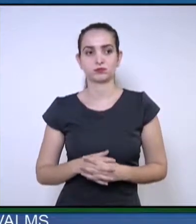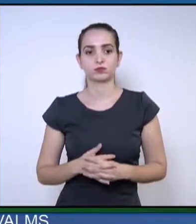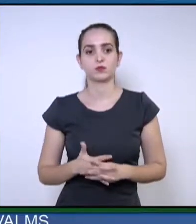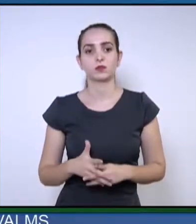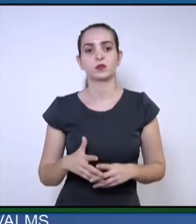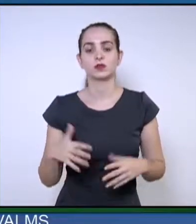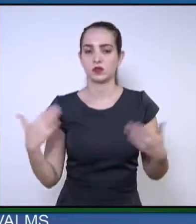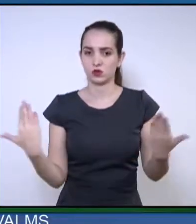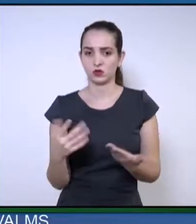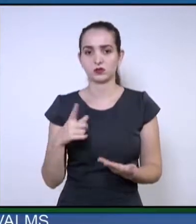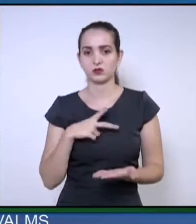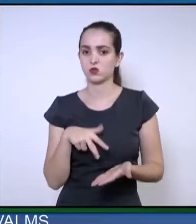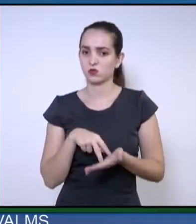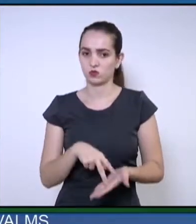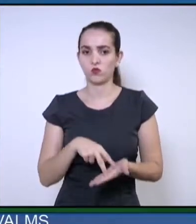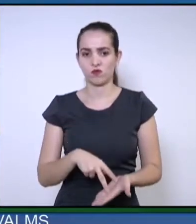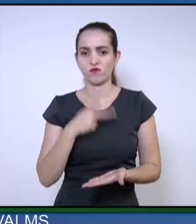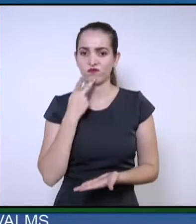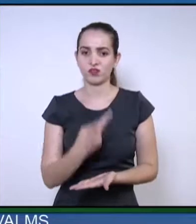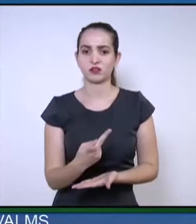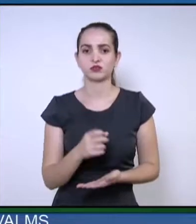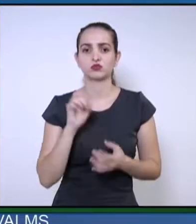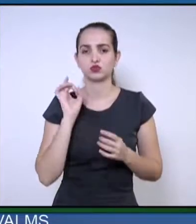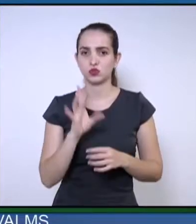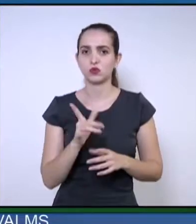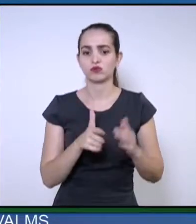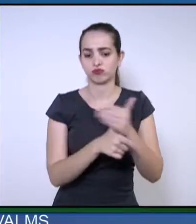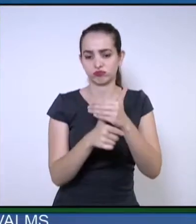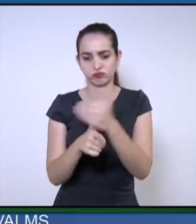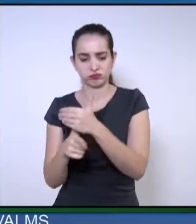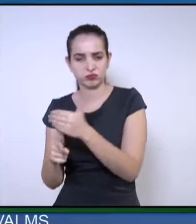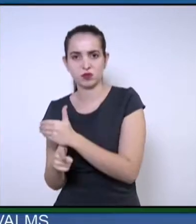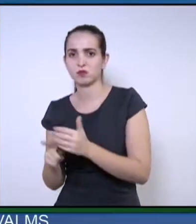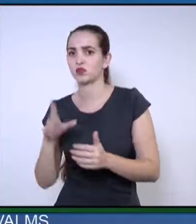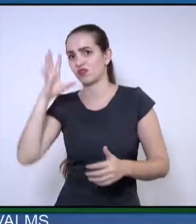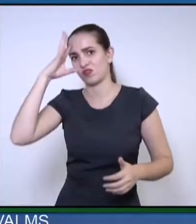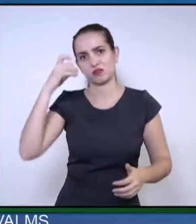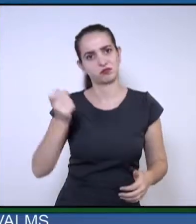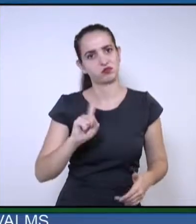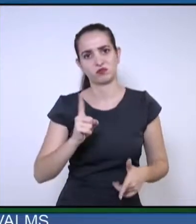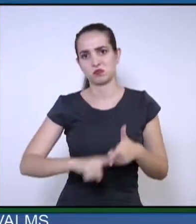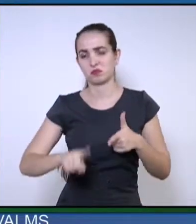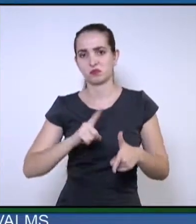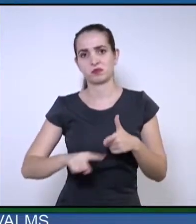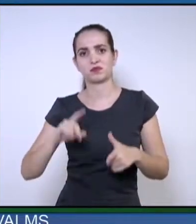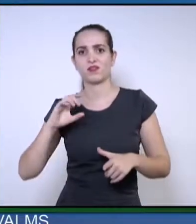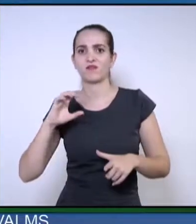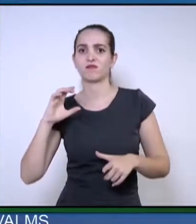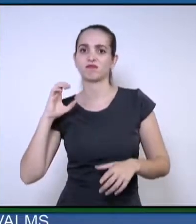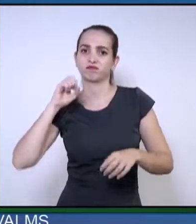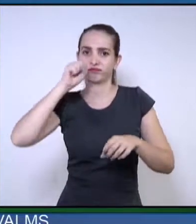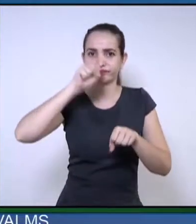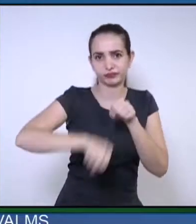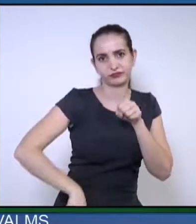e está confirmado, só com armas nós não vamos resolver o problema da violência, não